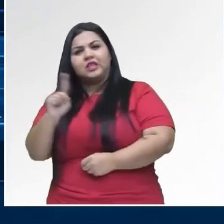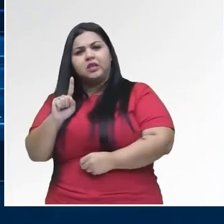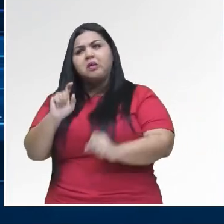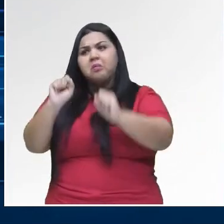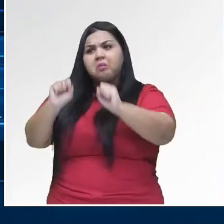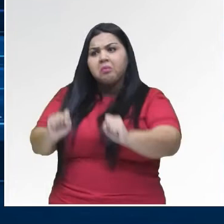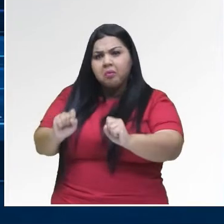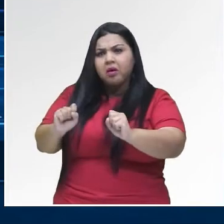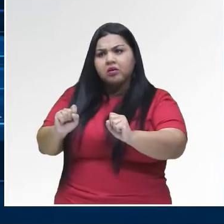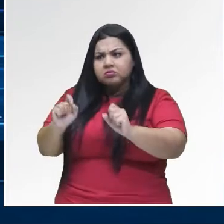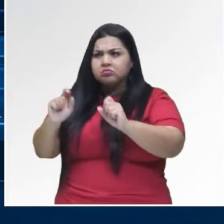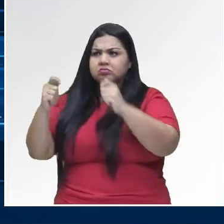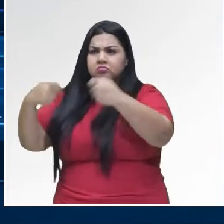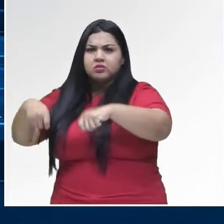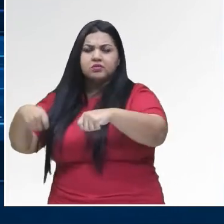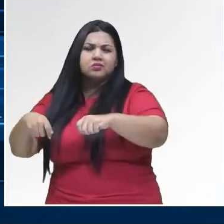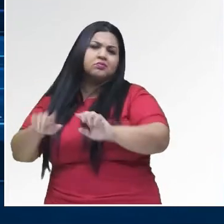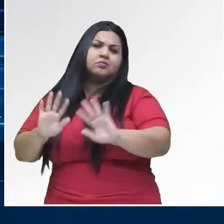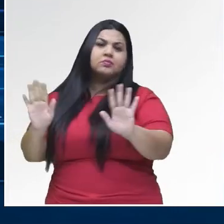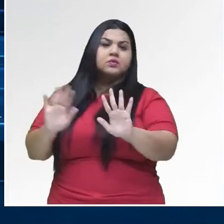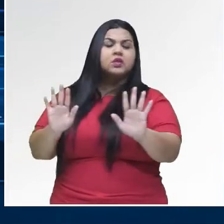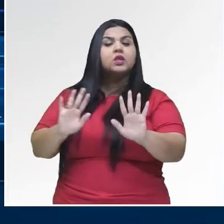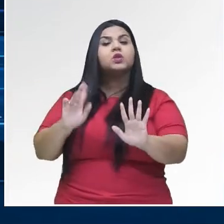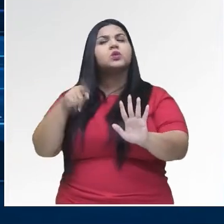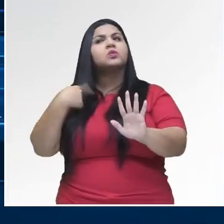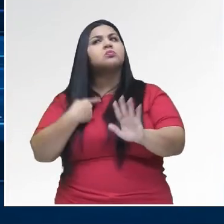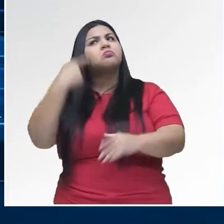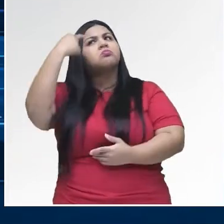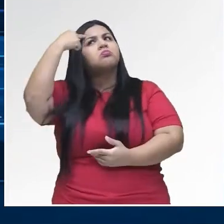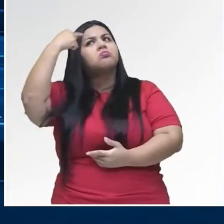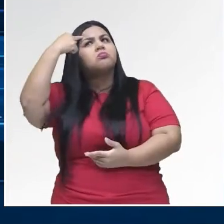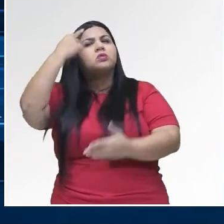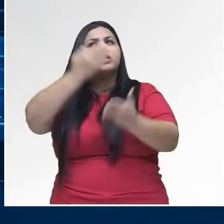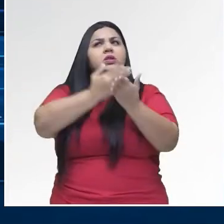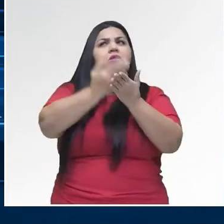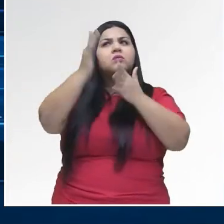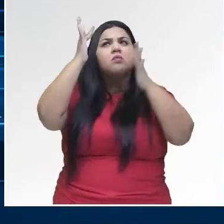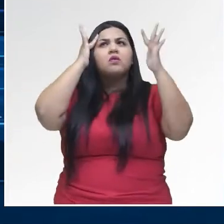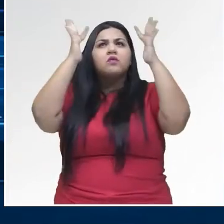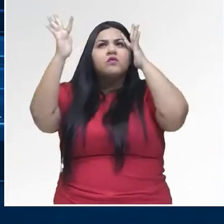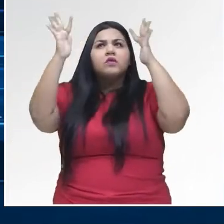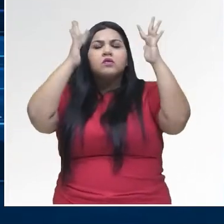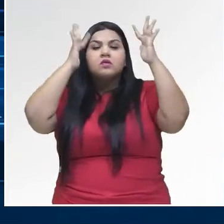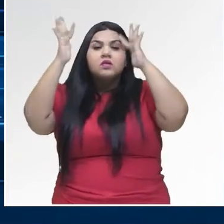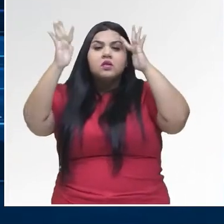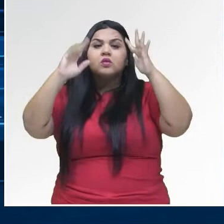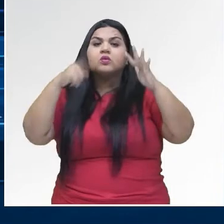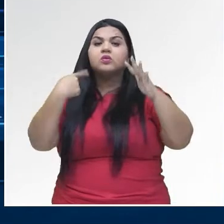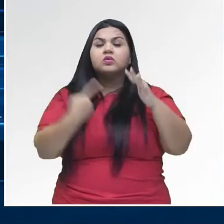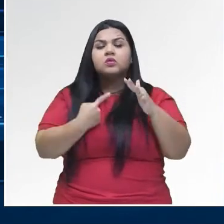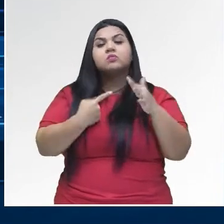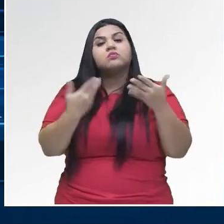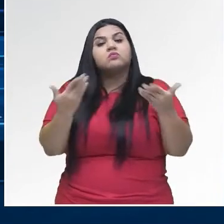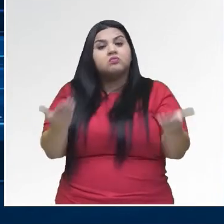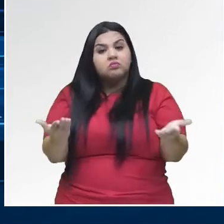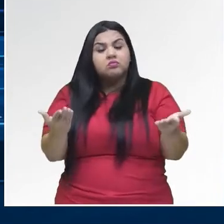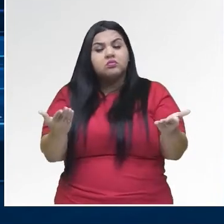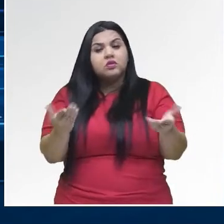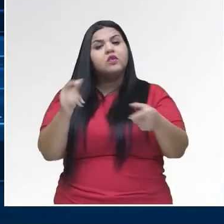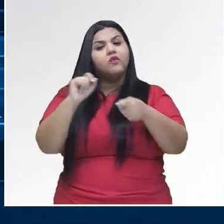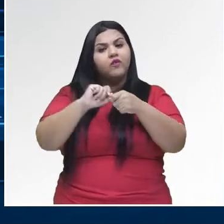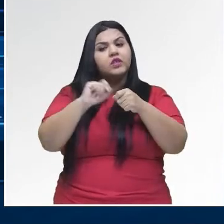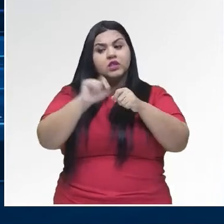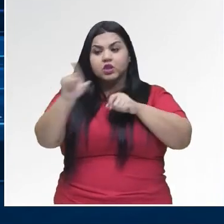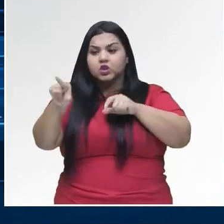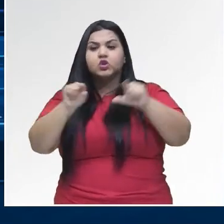devo. Quando a gente começa a pensar e refletir sobre isso, nós estamos então fazendo